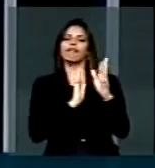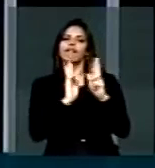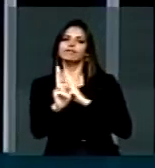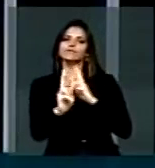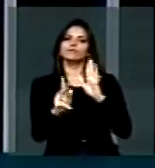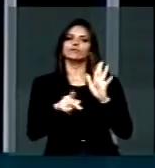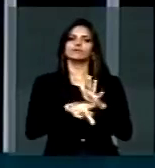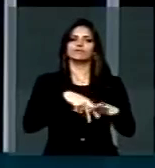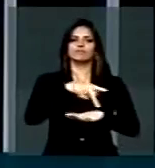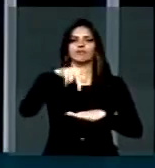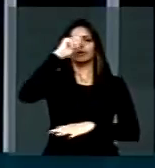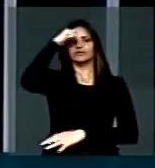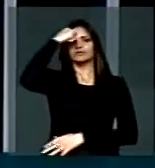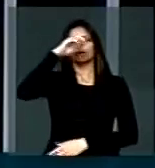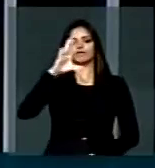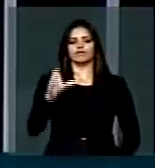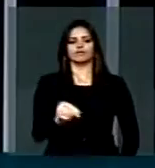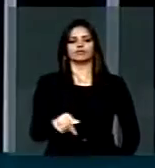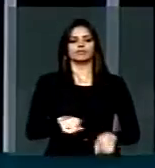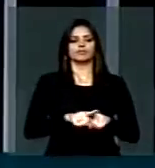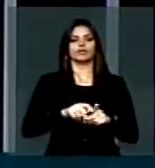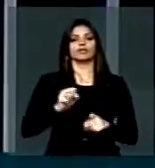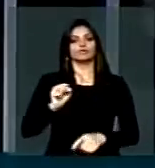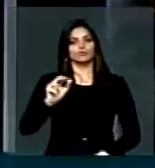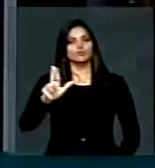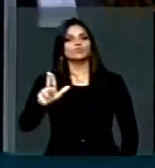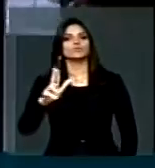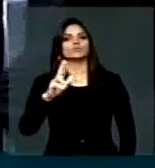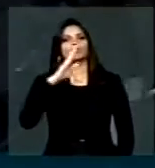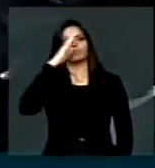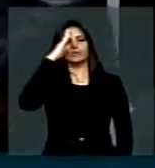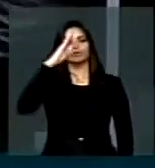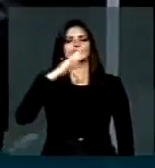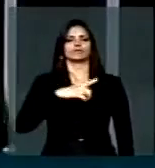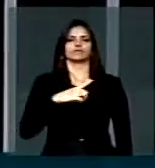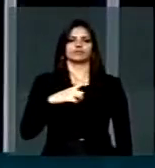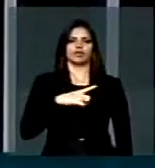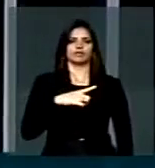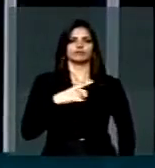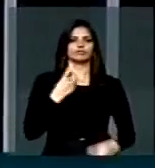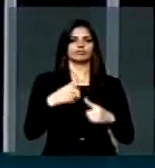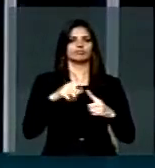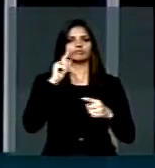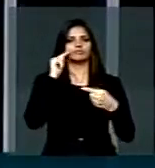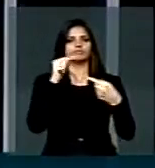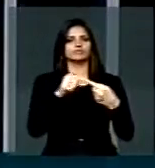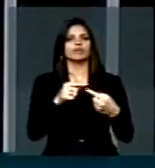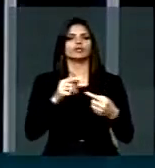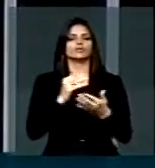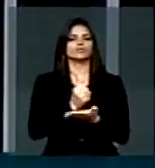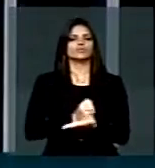países africanos, entre eles a África do Sul, uma prioridade. Ela está buscando